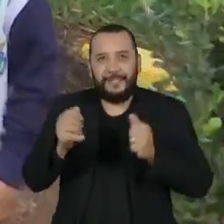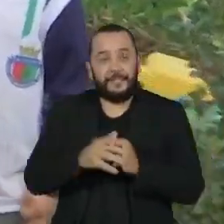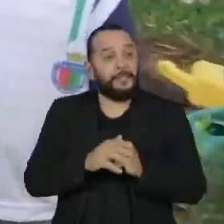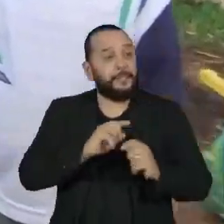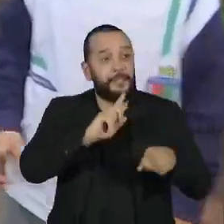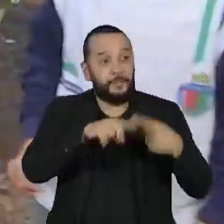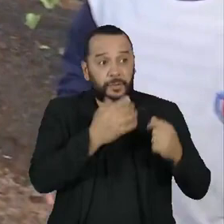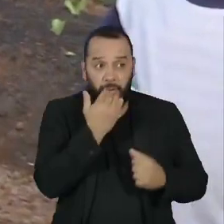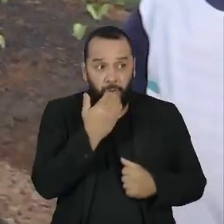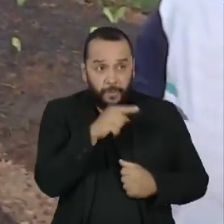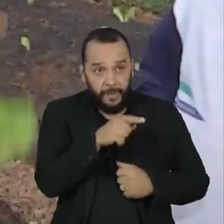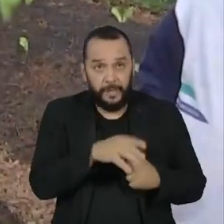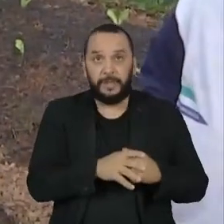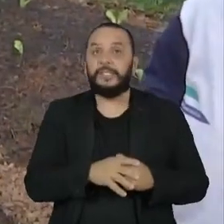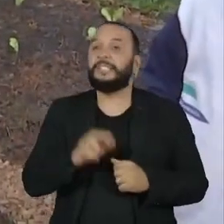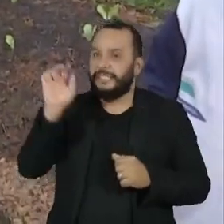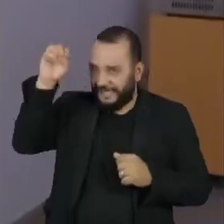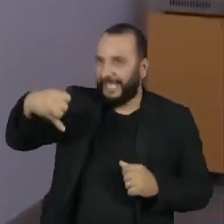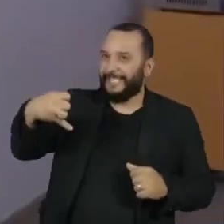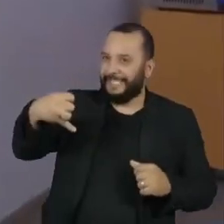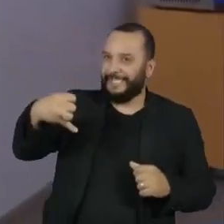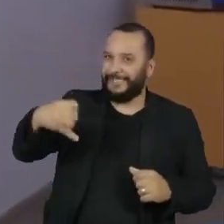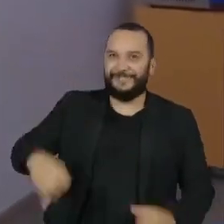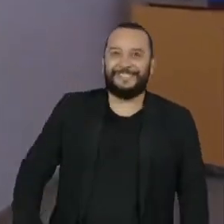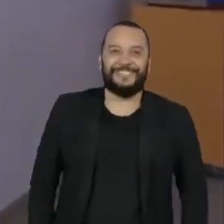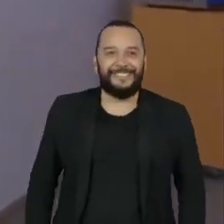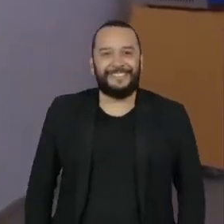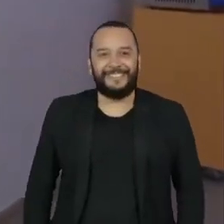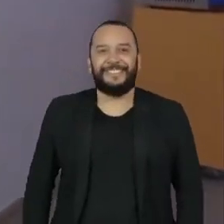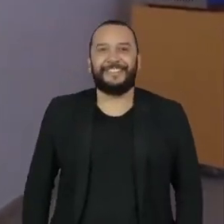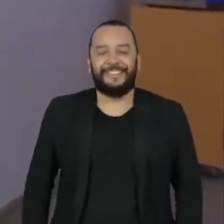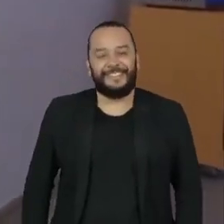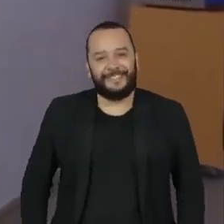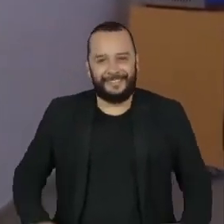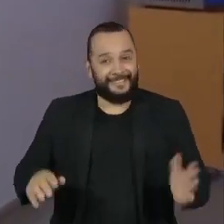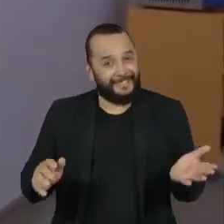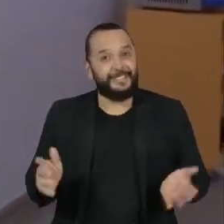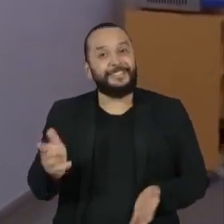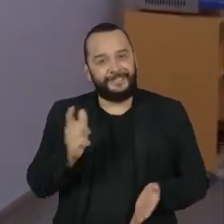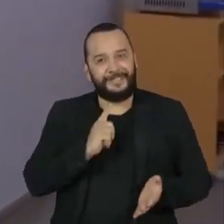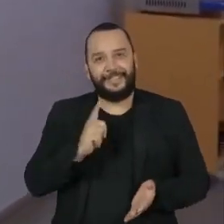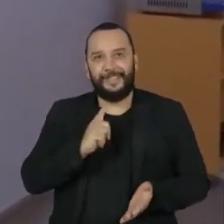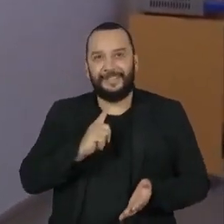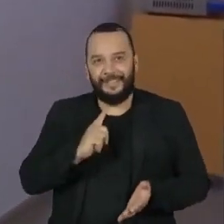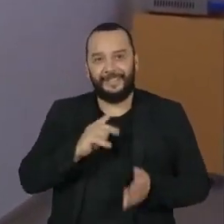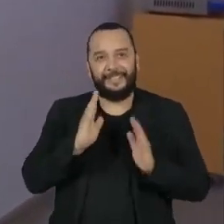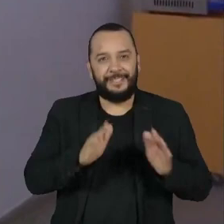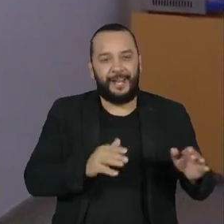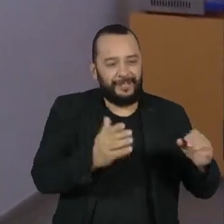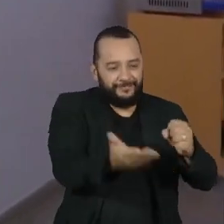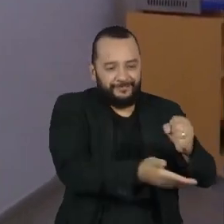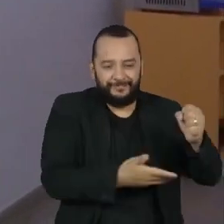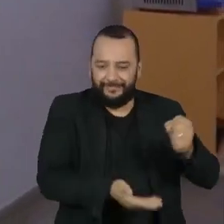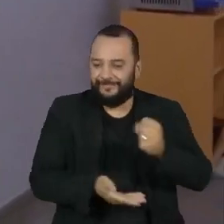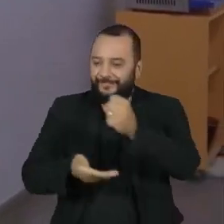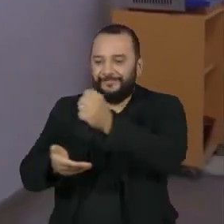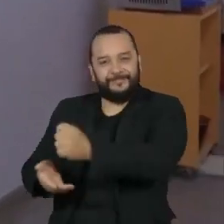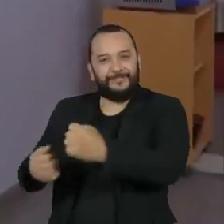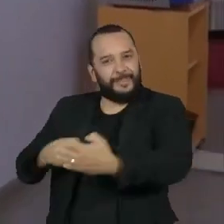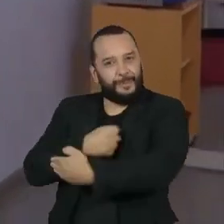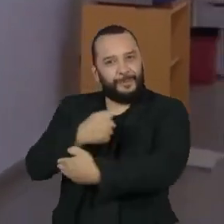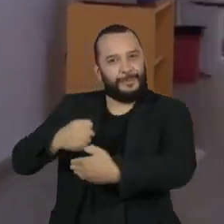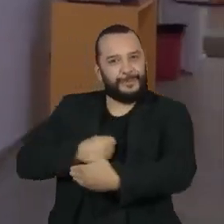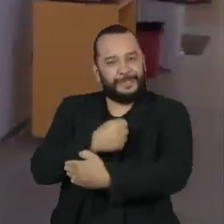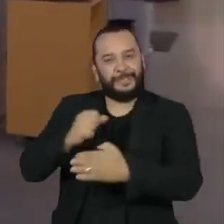Depois você vai comer essa salada? Sim. Depois os alunos ainda veem os alimentos da horta enriquecerem a cozinha